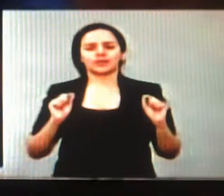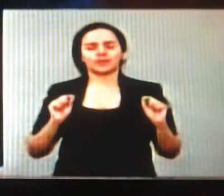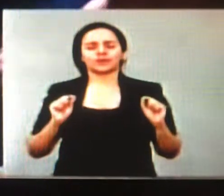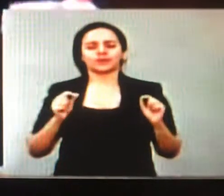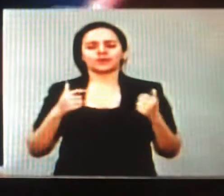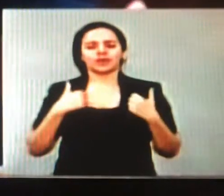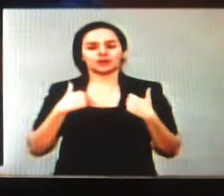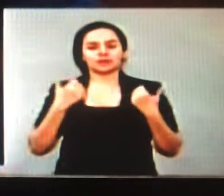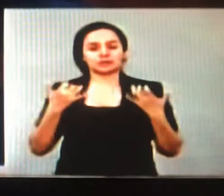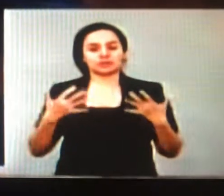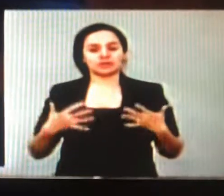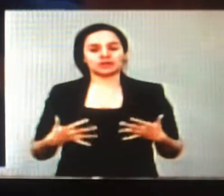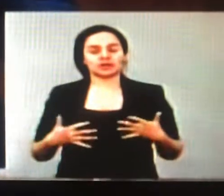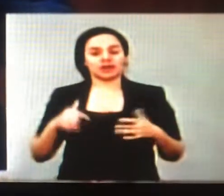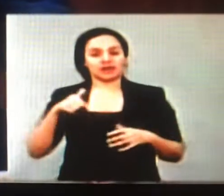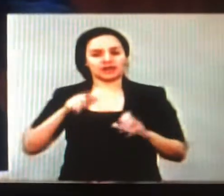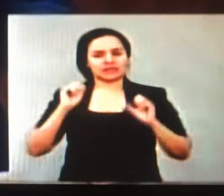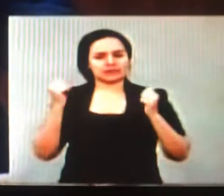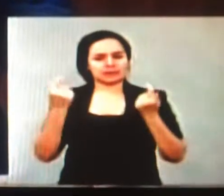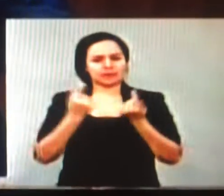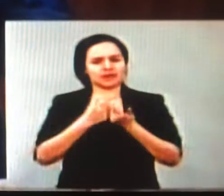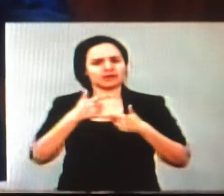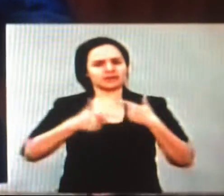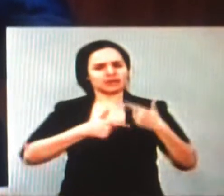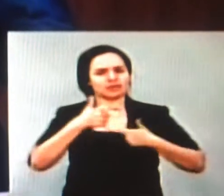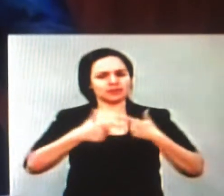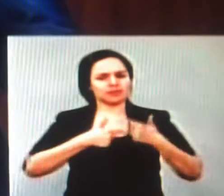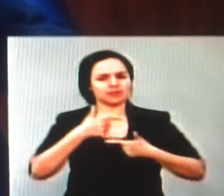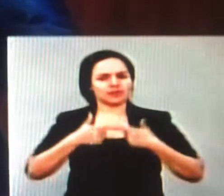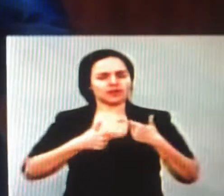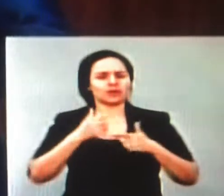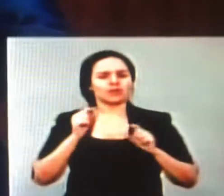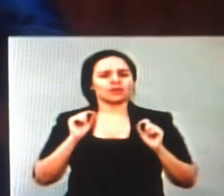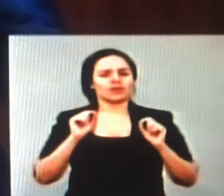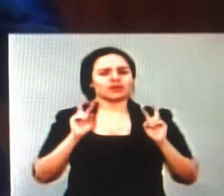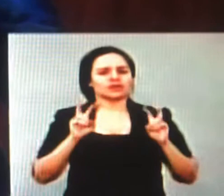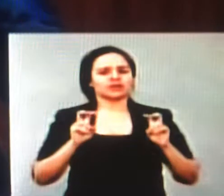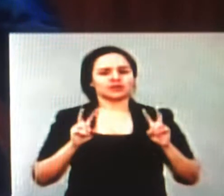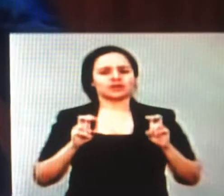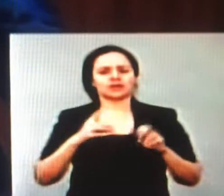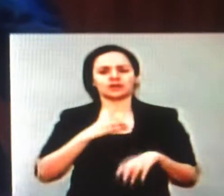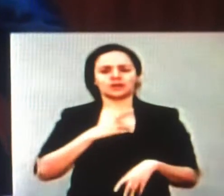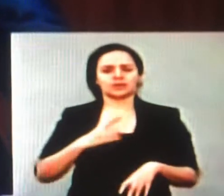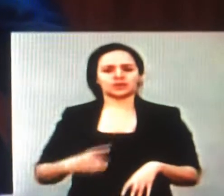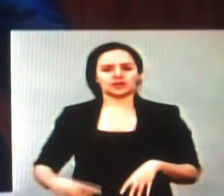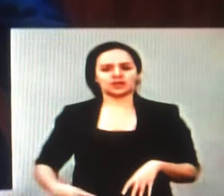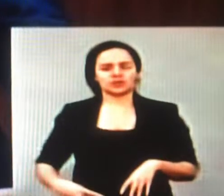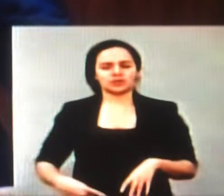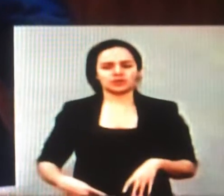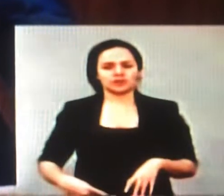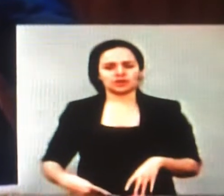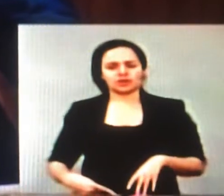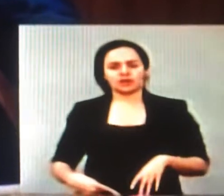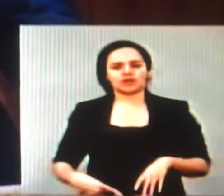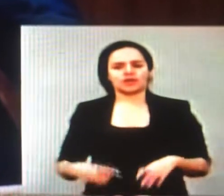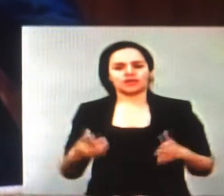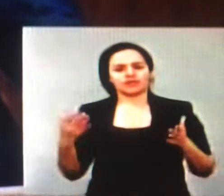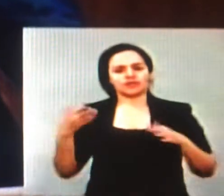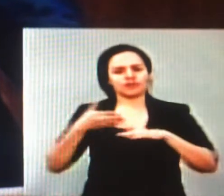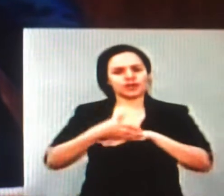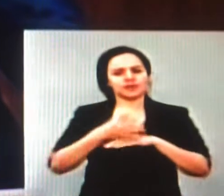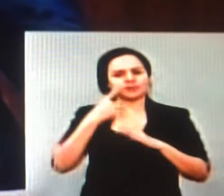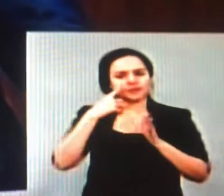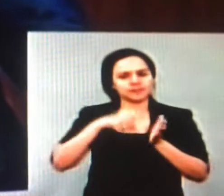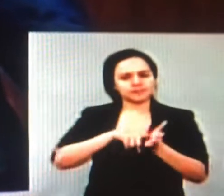Quero dizer que o trabalho dessa casa, inclusive no que diz respeito a isso, vejo o deputado Goni aqui fazer um trabalho fiscalizador